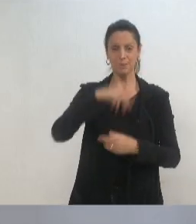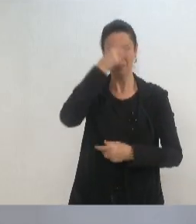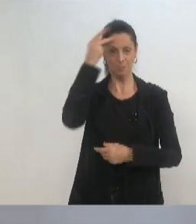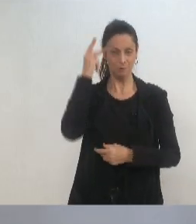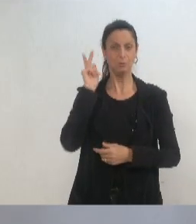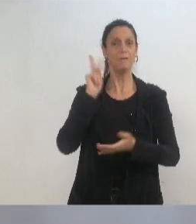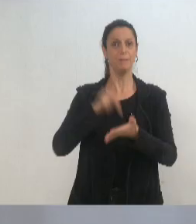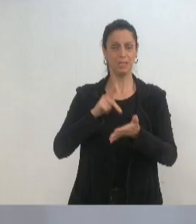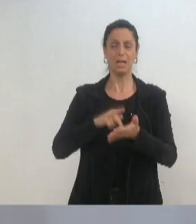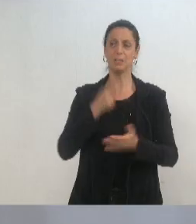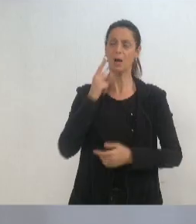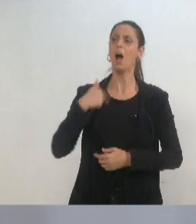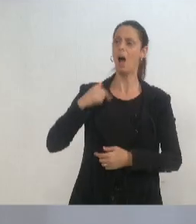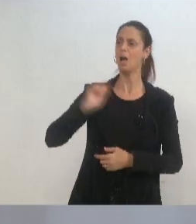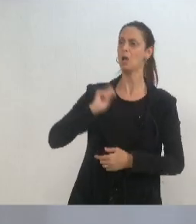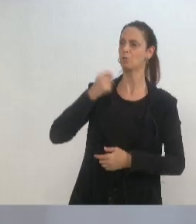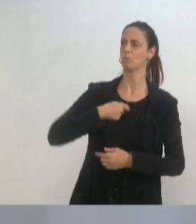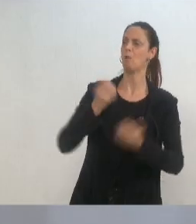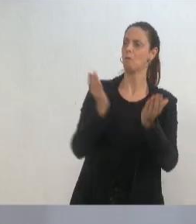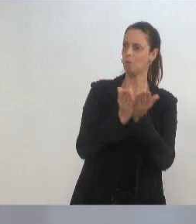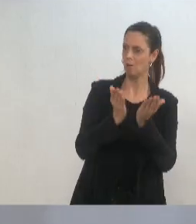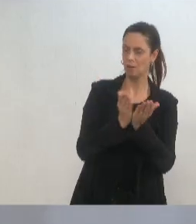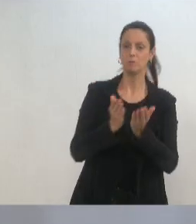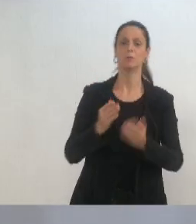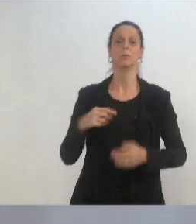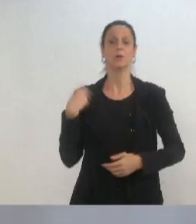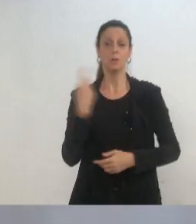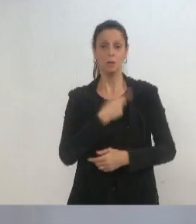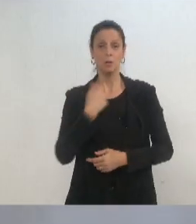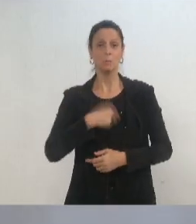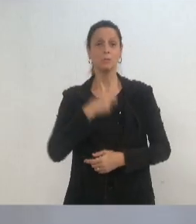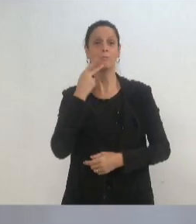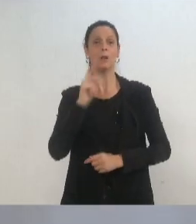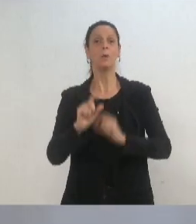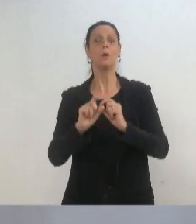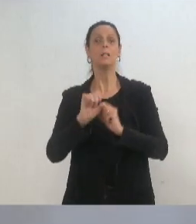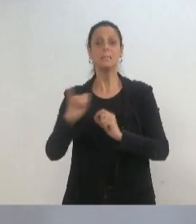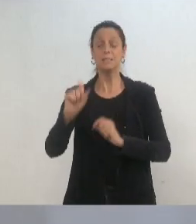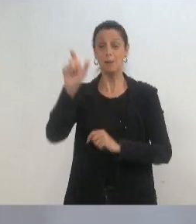excelência a vida cristã, e a gente precisa citar quem morre por uma causa tão nobre.